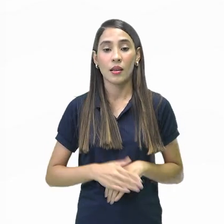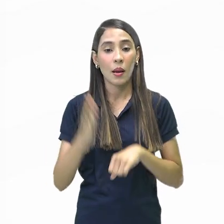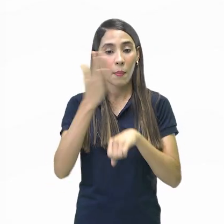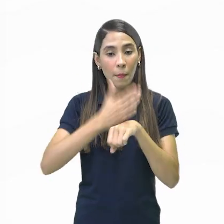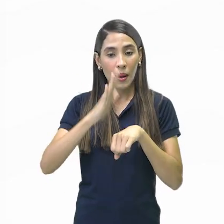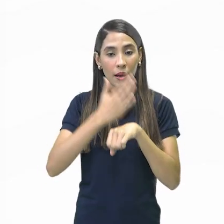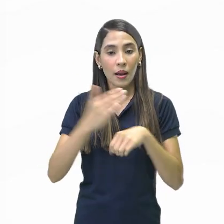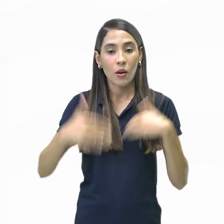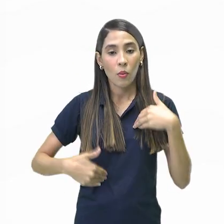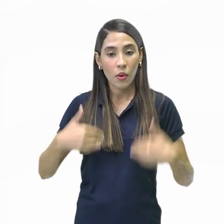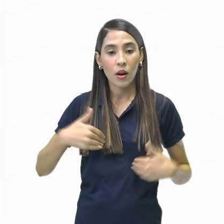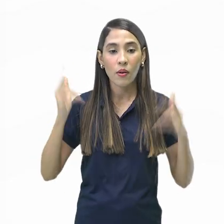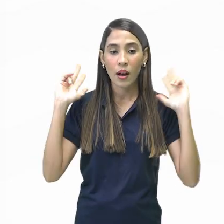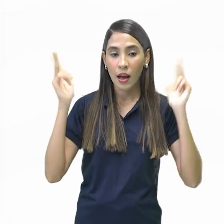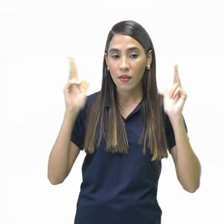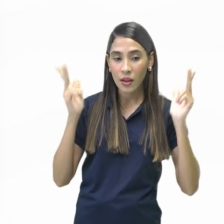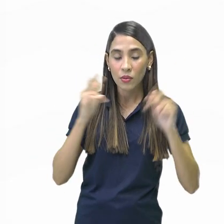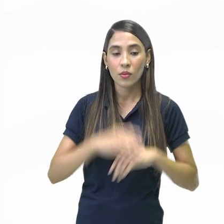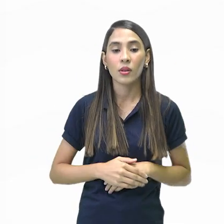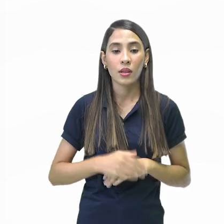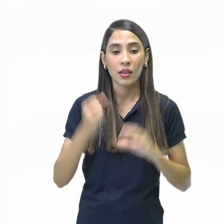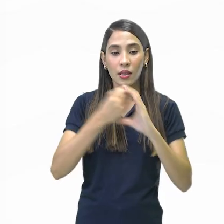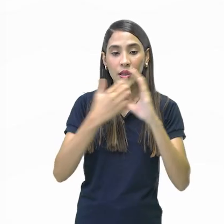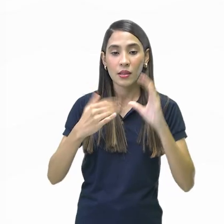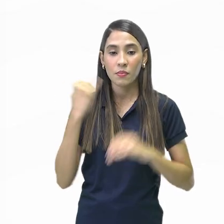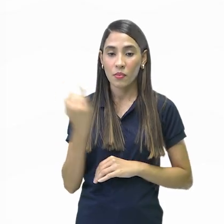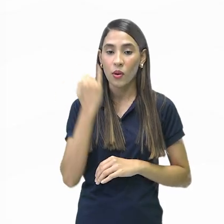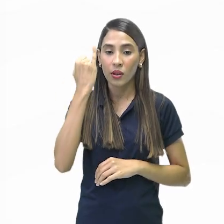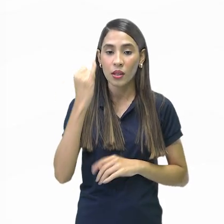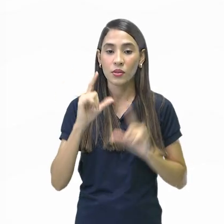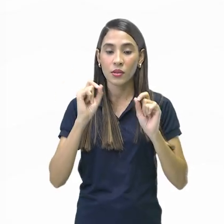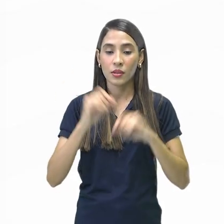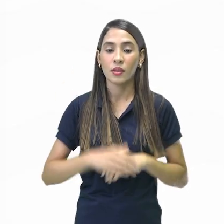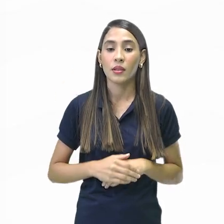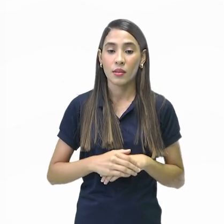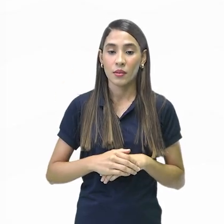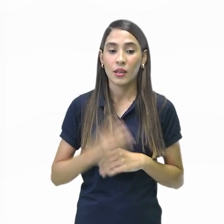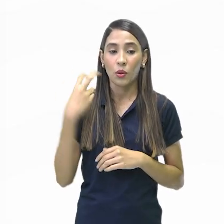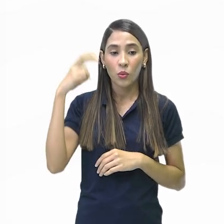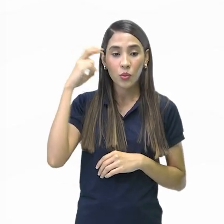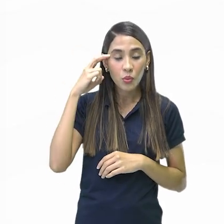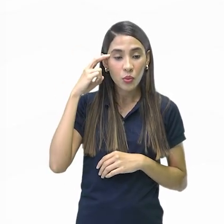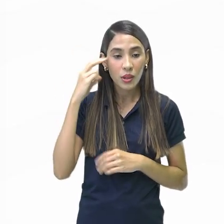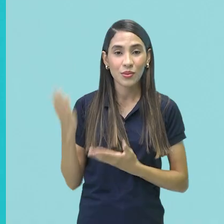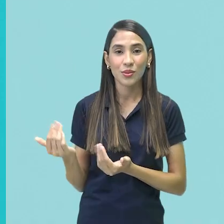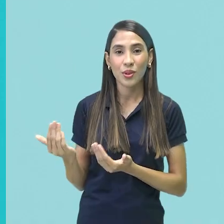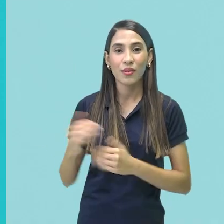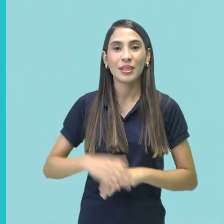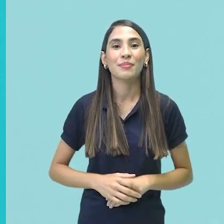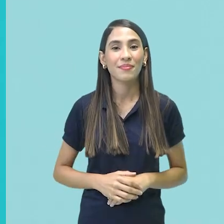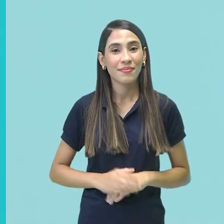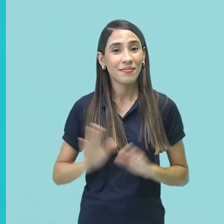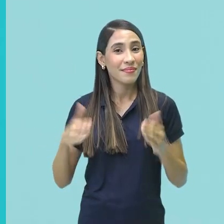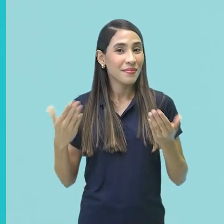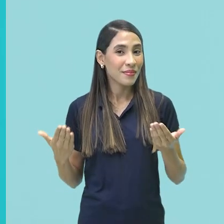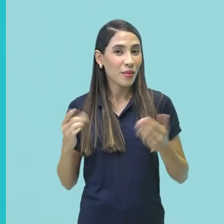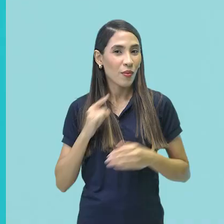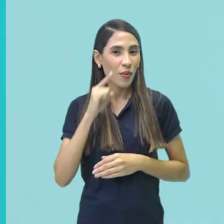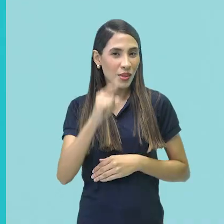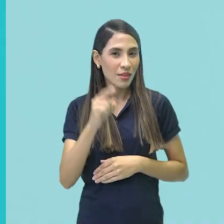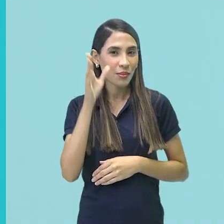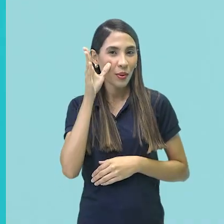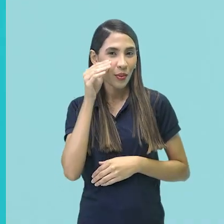as práticas corporais de aventura como elemento constituinte do lazer na cultura juvenil. E aí,